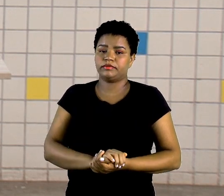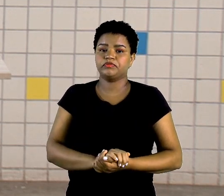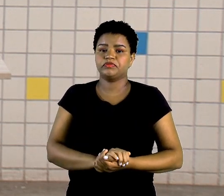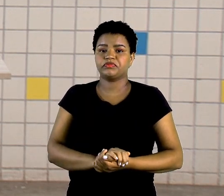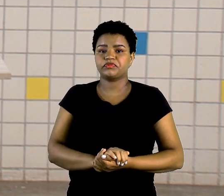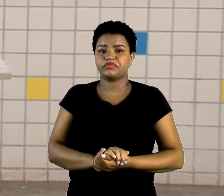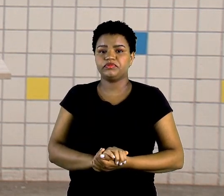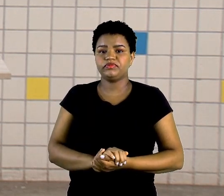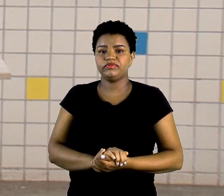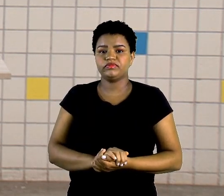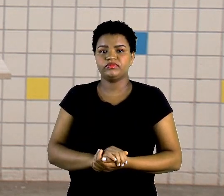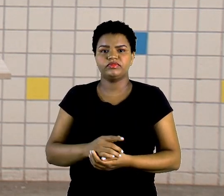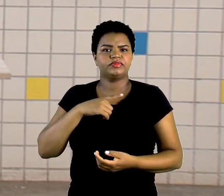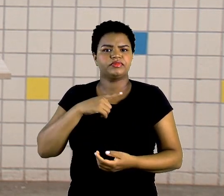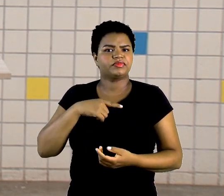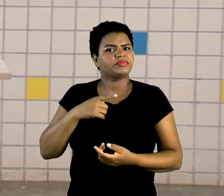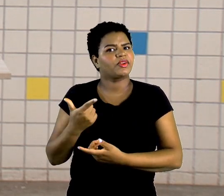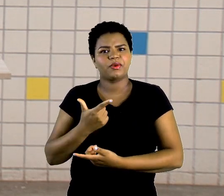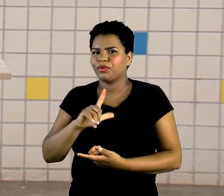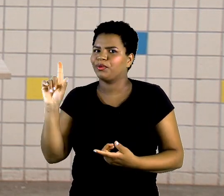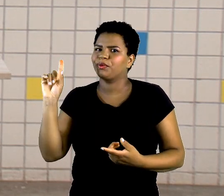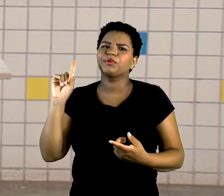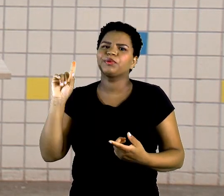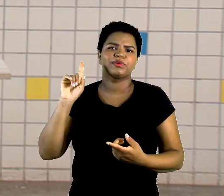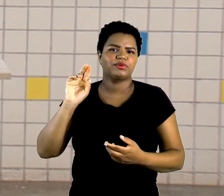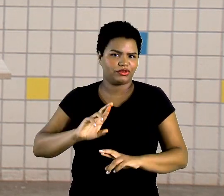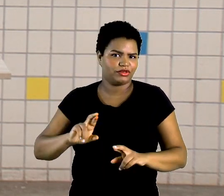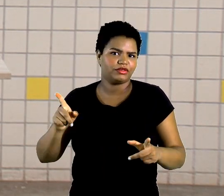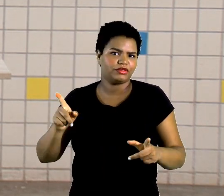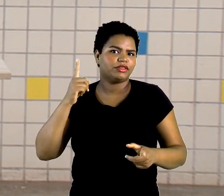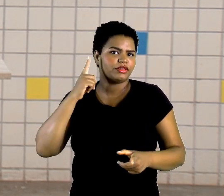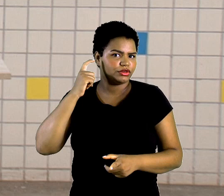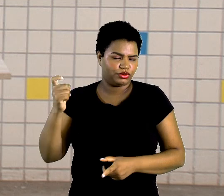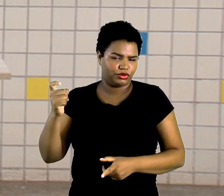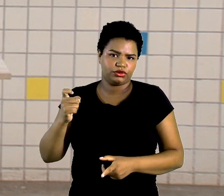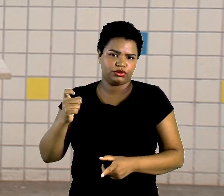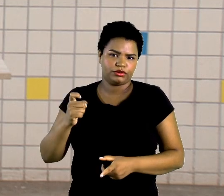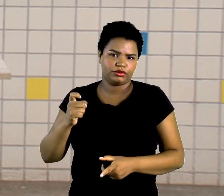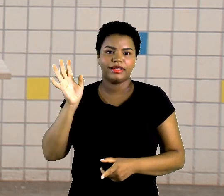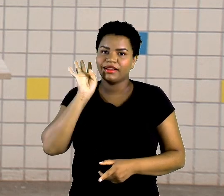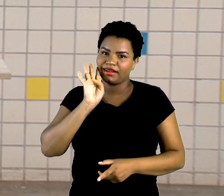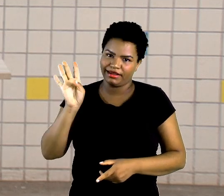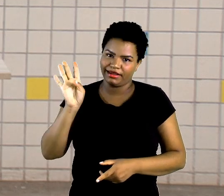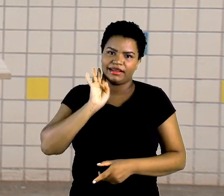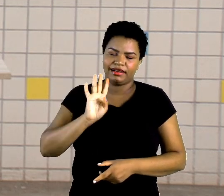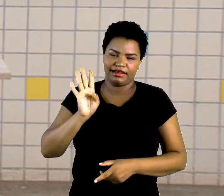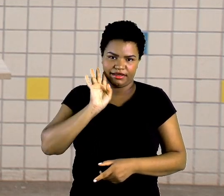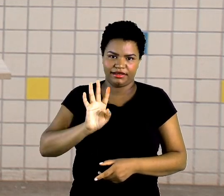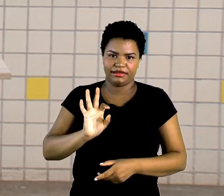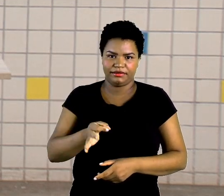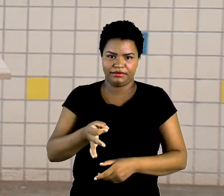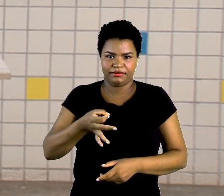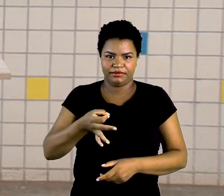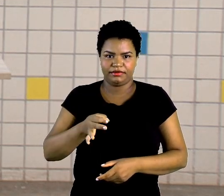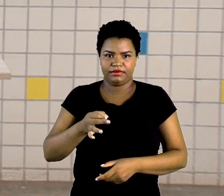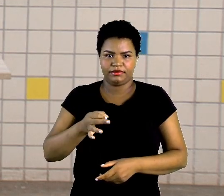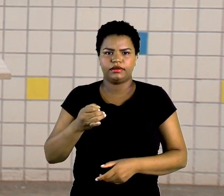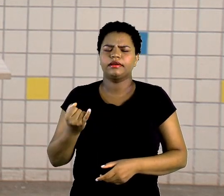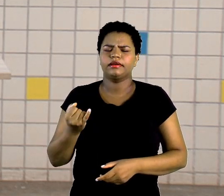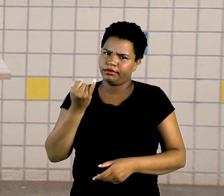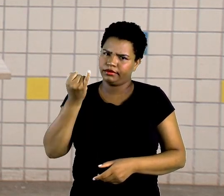água tem outra diferença de som. Que legal, né? Então, importa